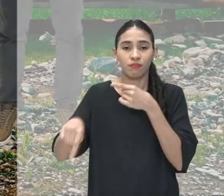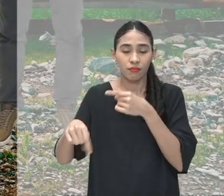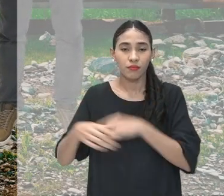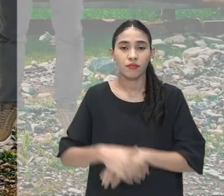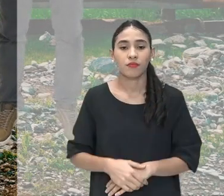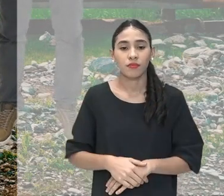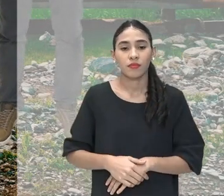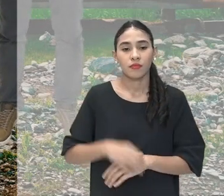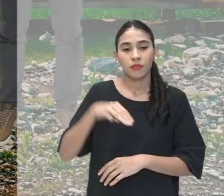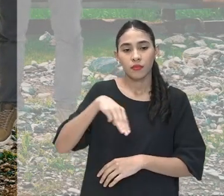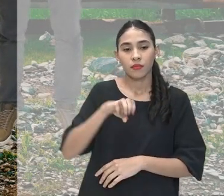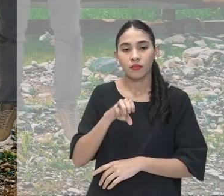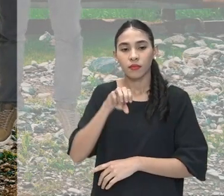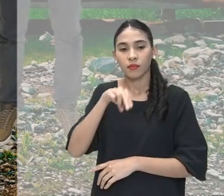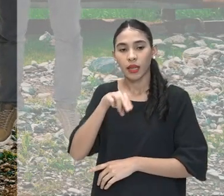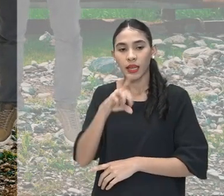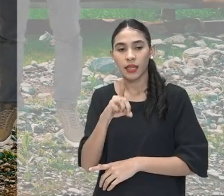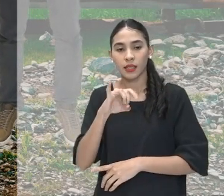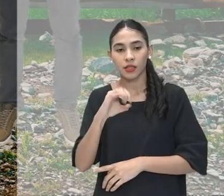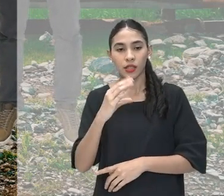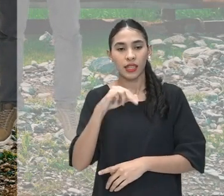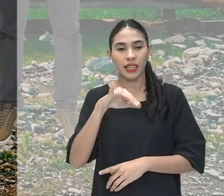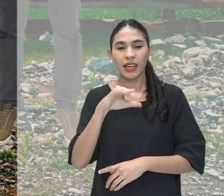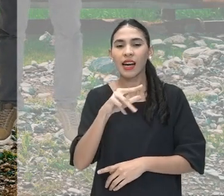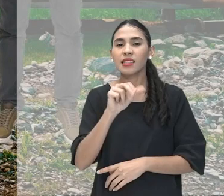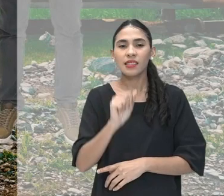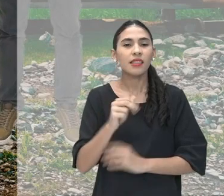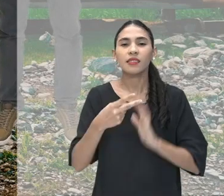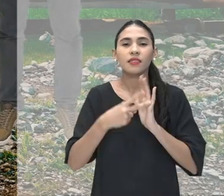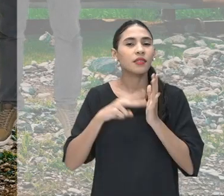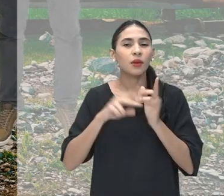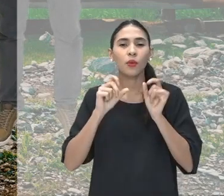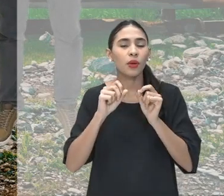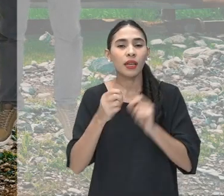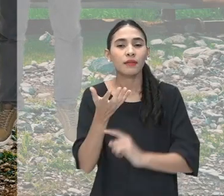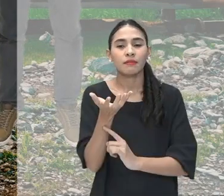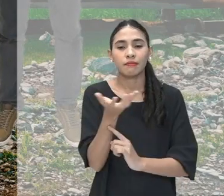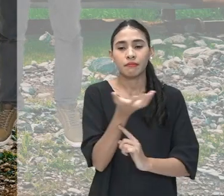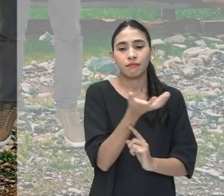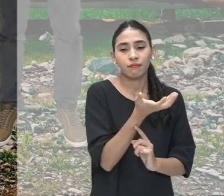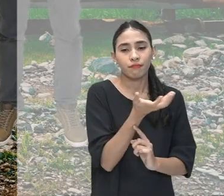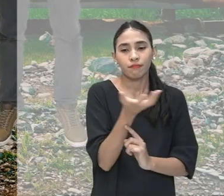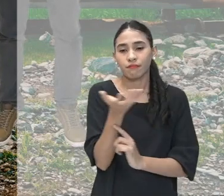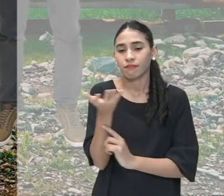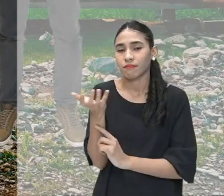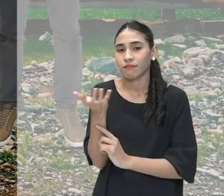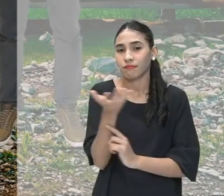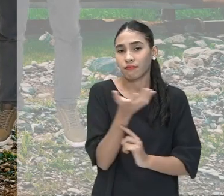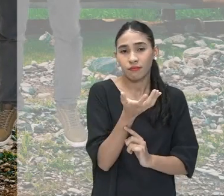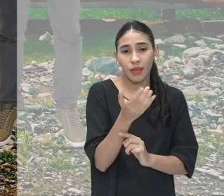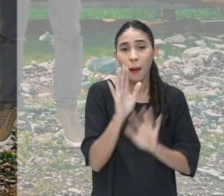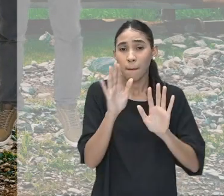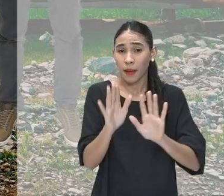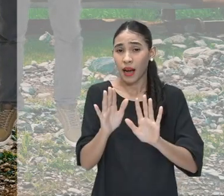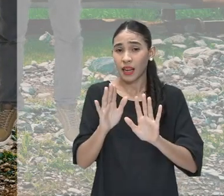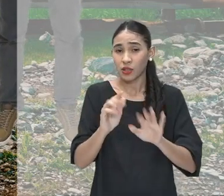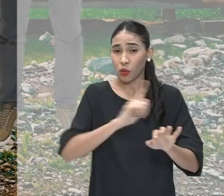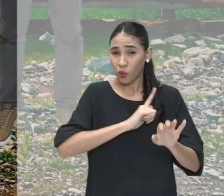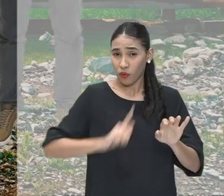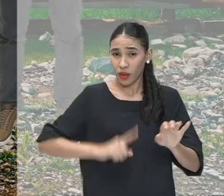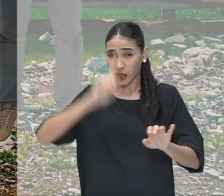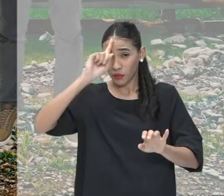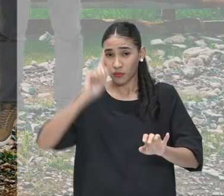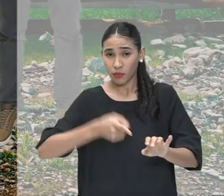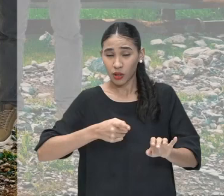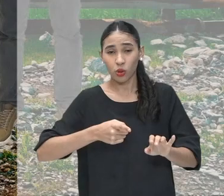de mendigo, as pessoas que ficavam pedindo esmola, né, ali na rua para sobreviver, mas isso foi proibido. Foi proibido. Então, a